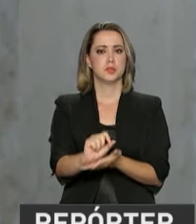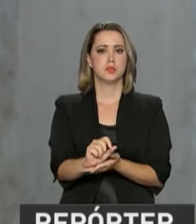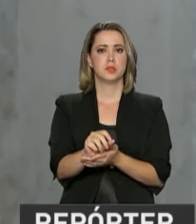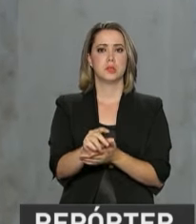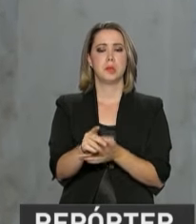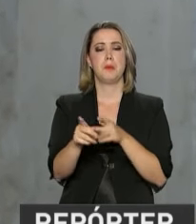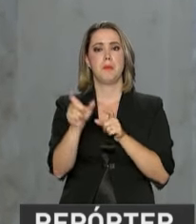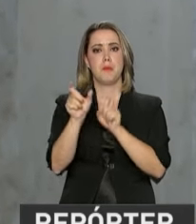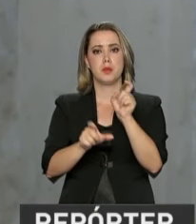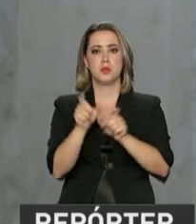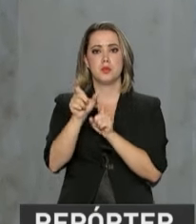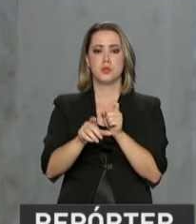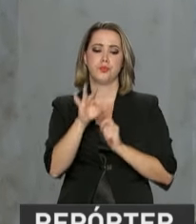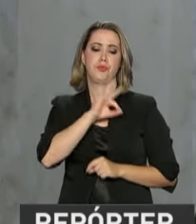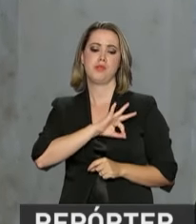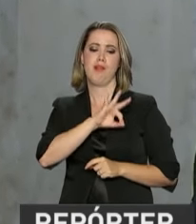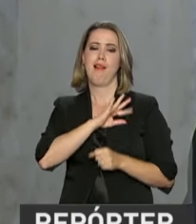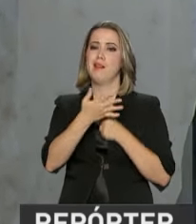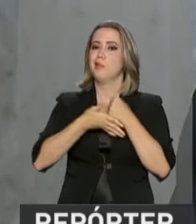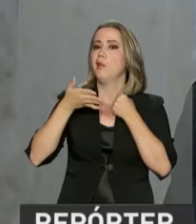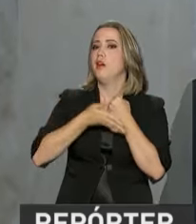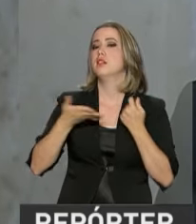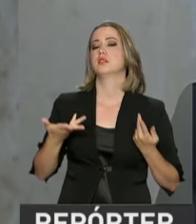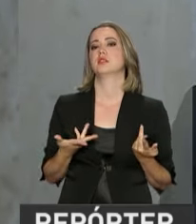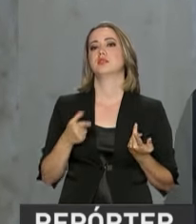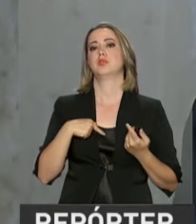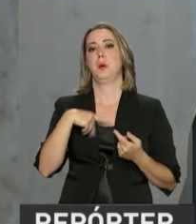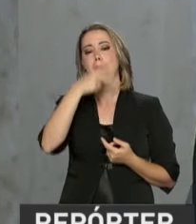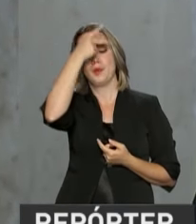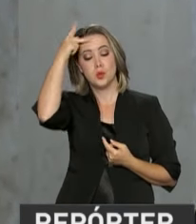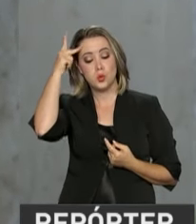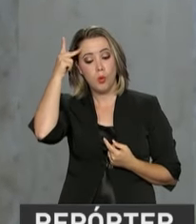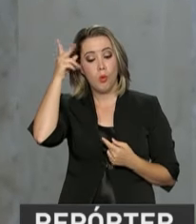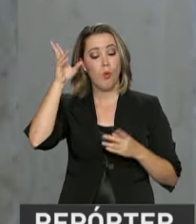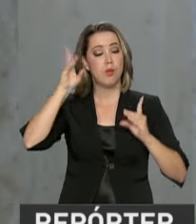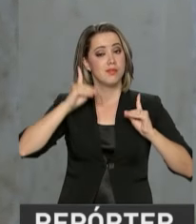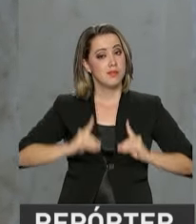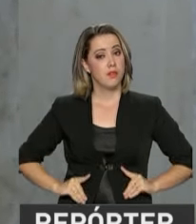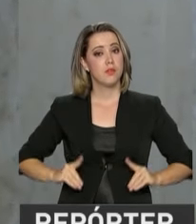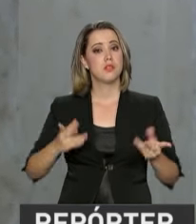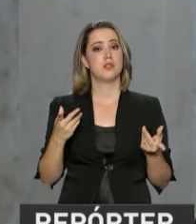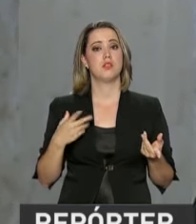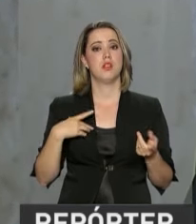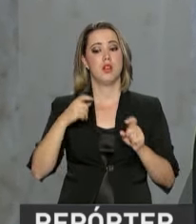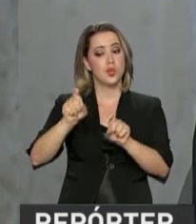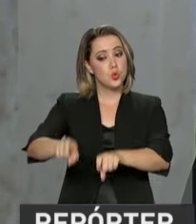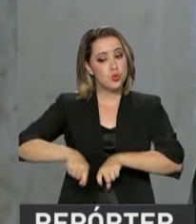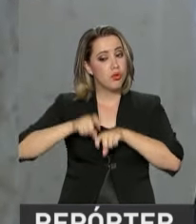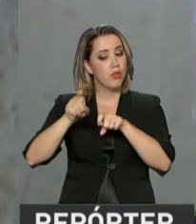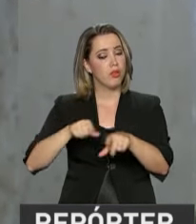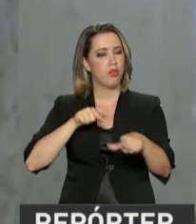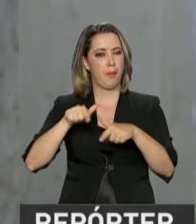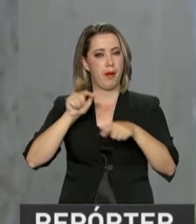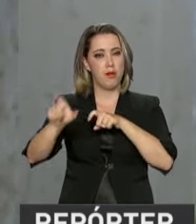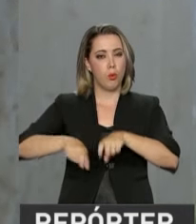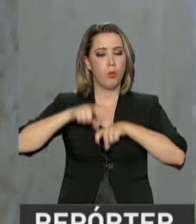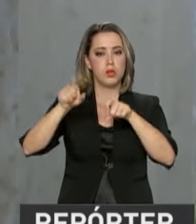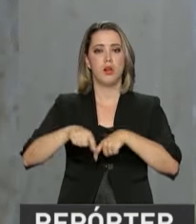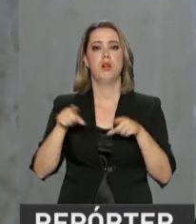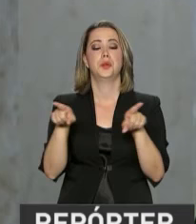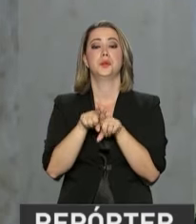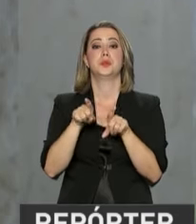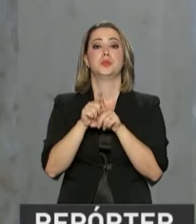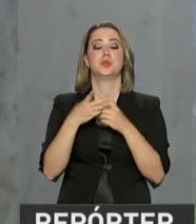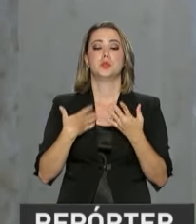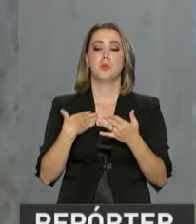estão no salário mínimo pessoas que têm deficiência física trabalhador rural e também e também